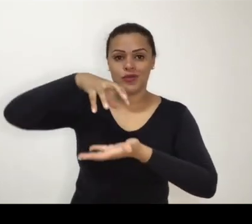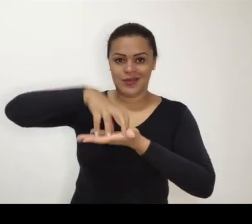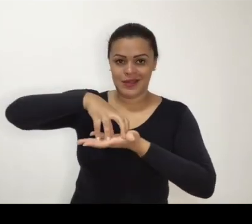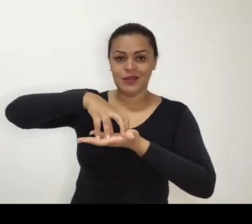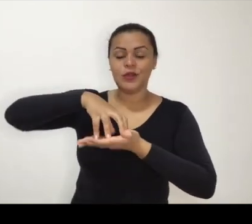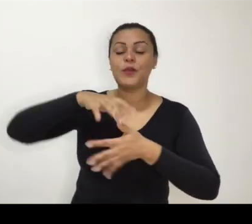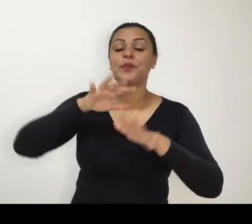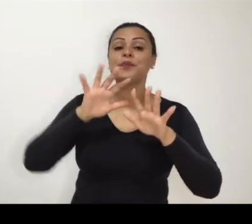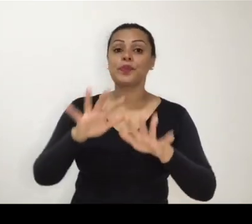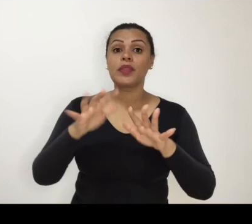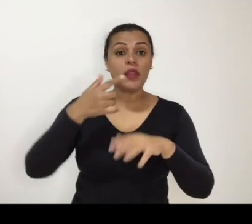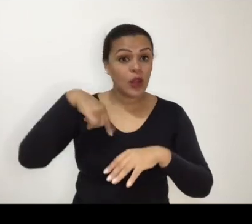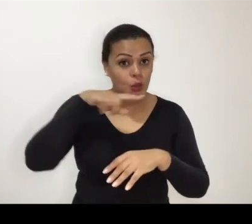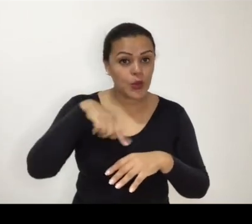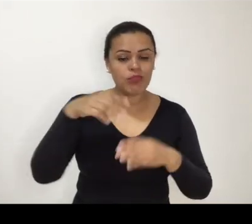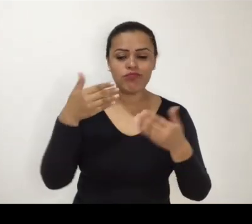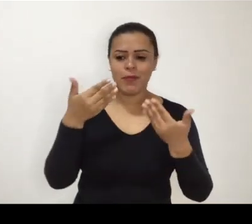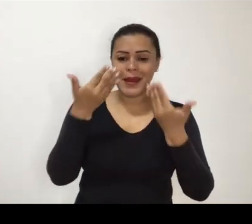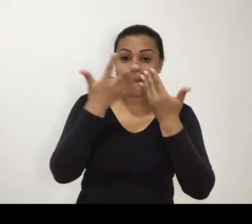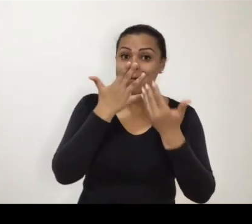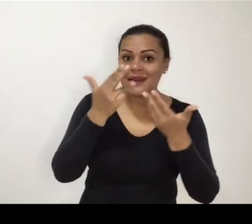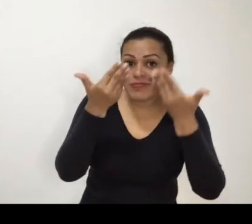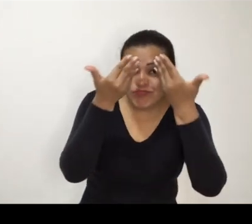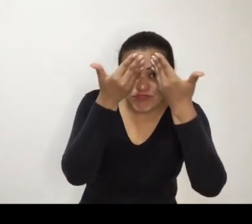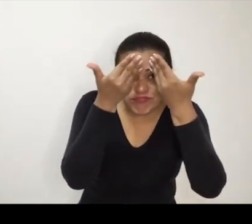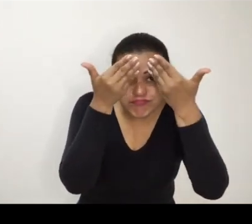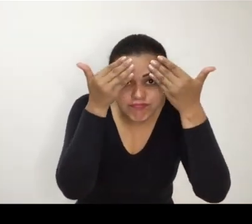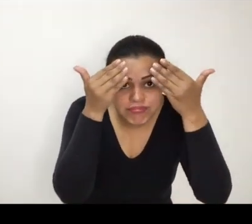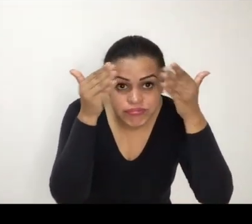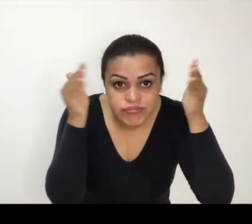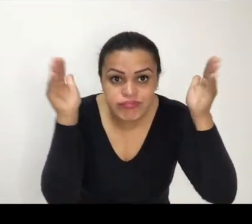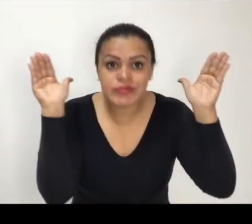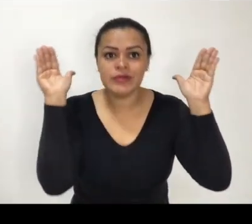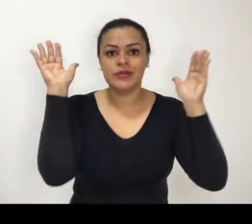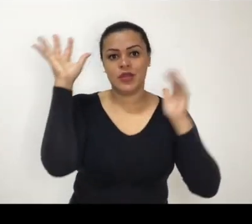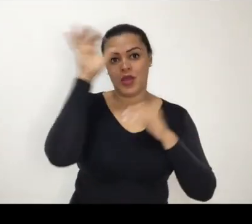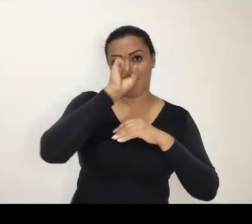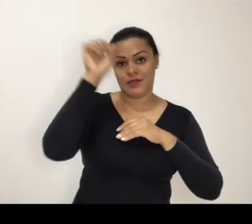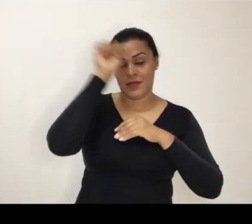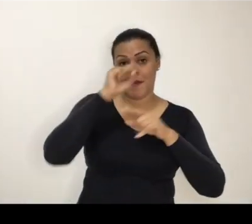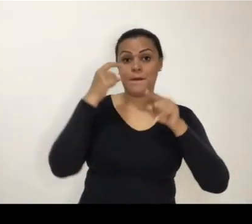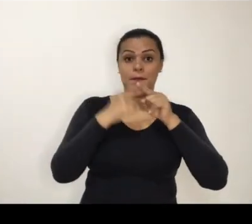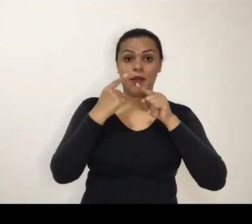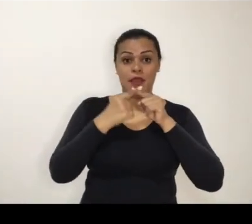abriu, assim, de muita aprendizagem, porque você se depara com